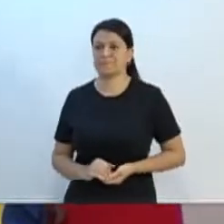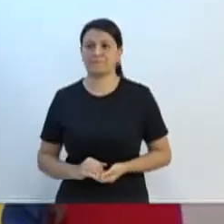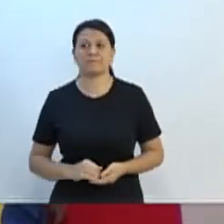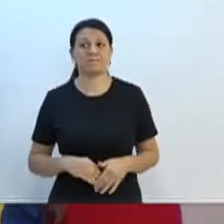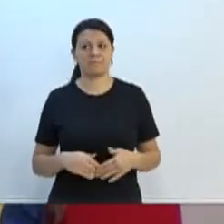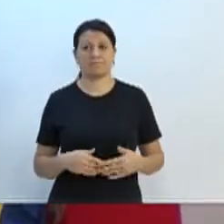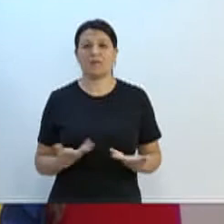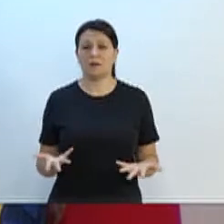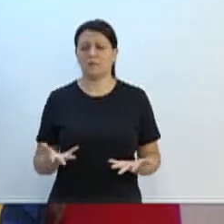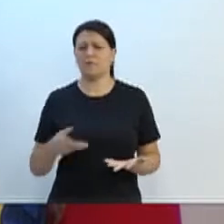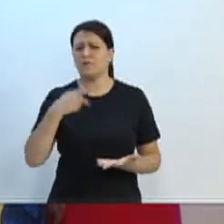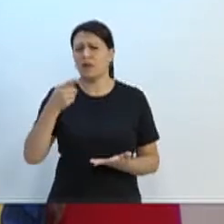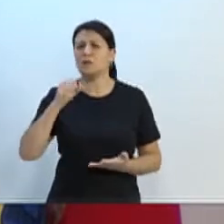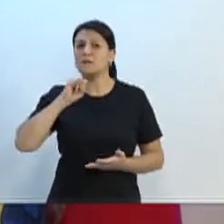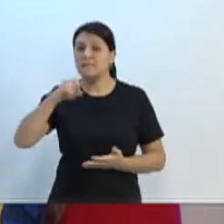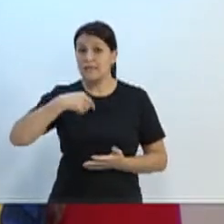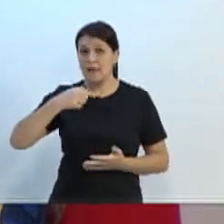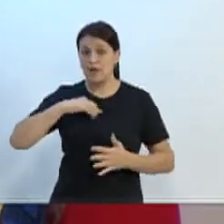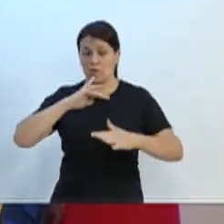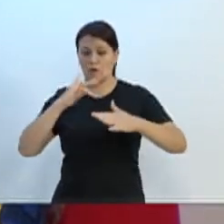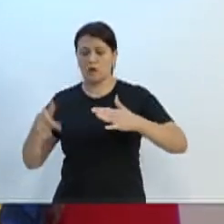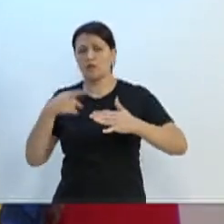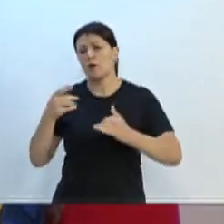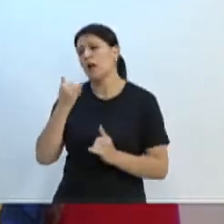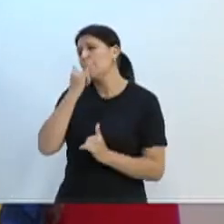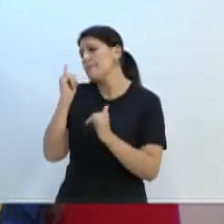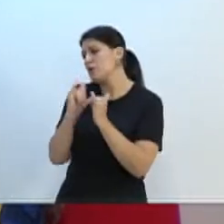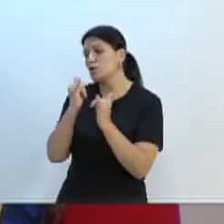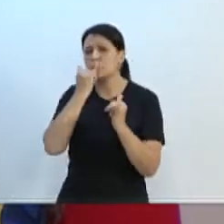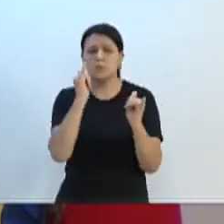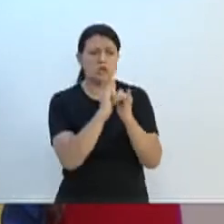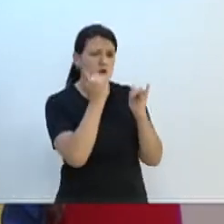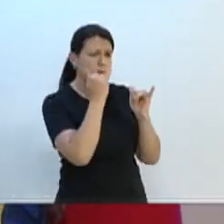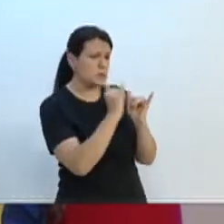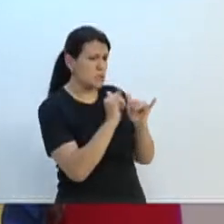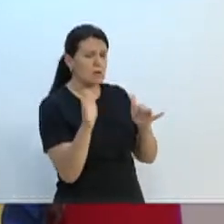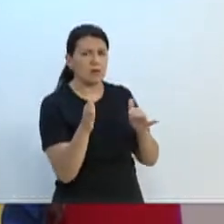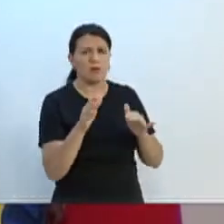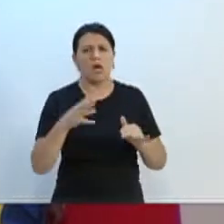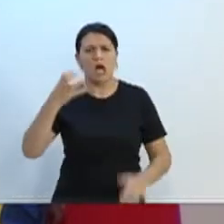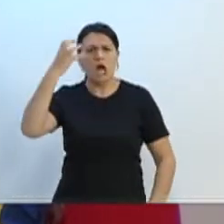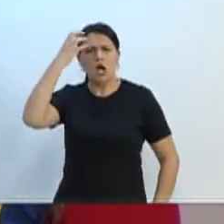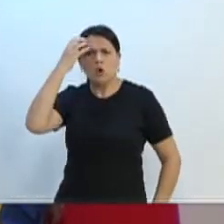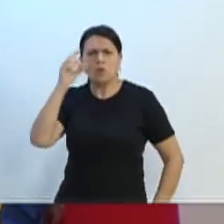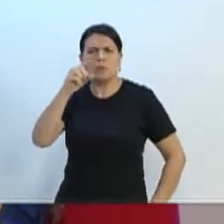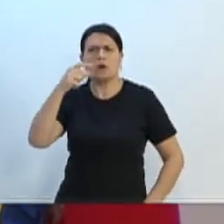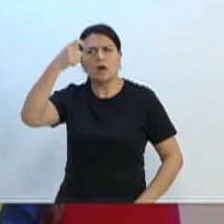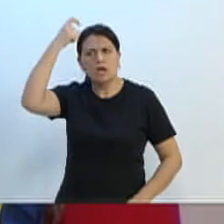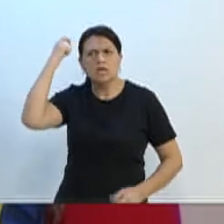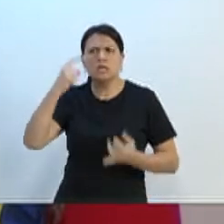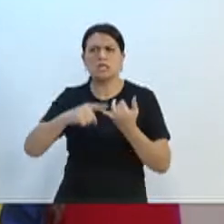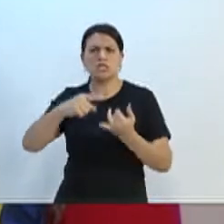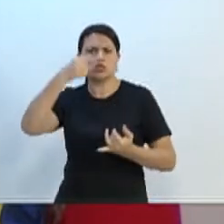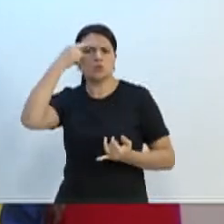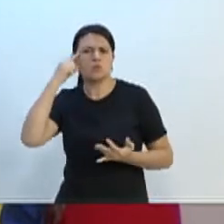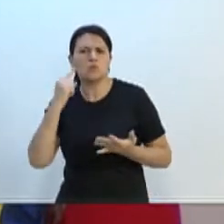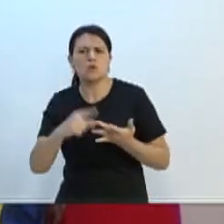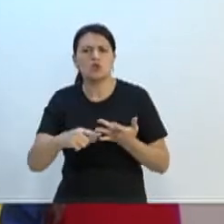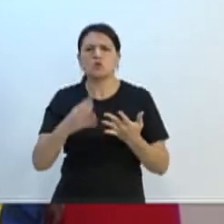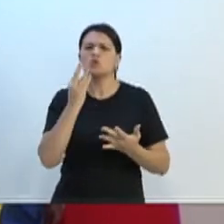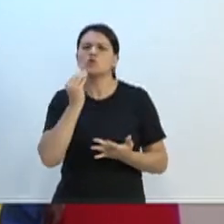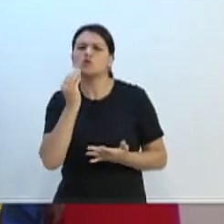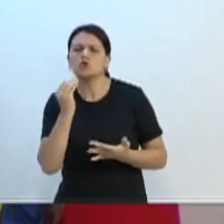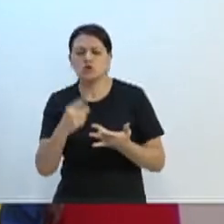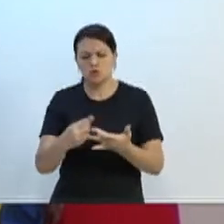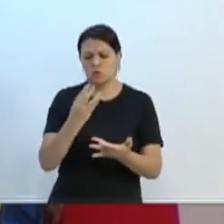senhores vereadores. A culpa é do vereador Ito, do vereador Adriano, do vereador Gilson e do vereador Bruno, que não vão ter os ACTs para receber. Eu deveria fazer isso? Não, não vou